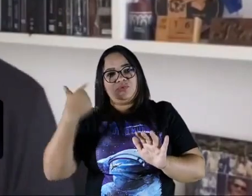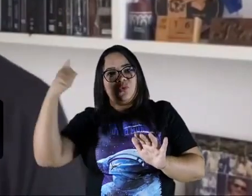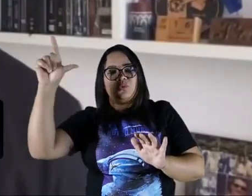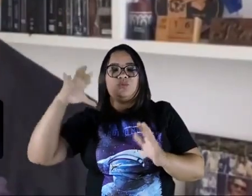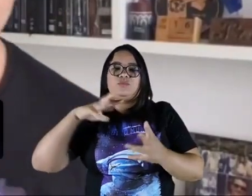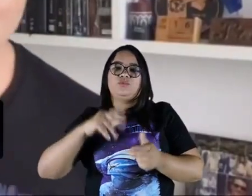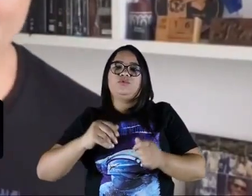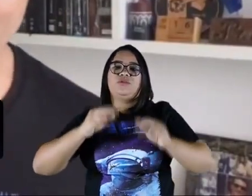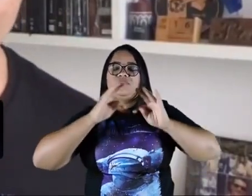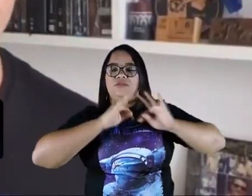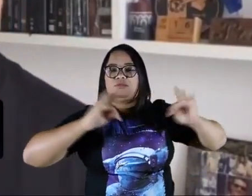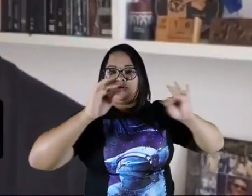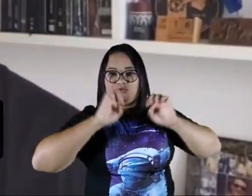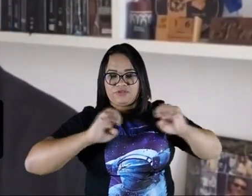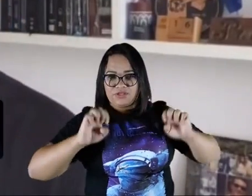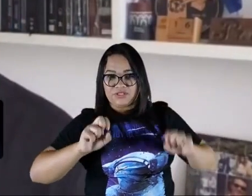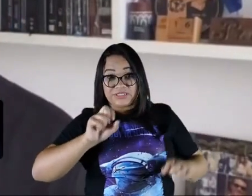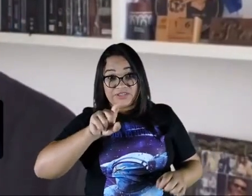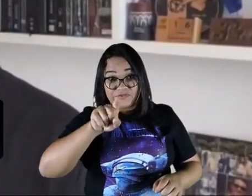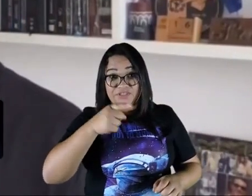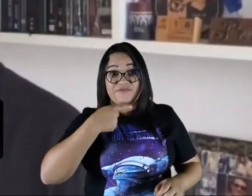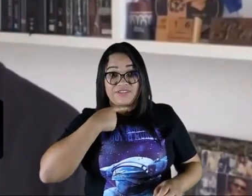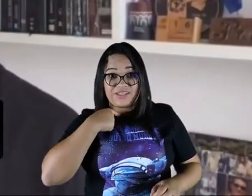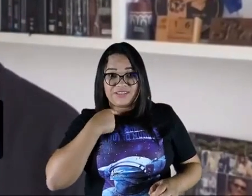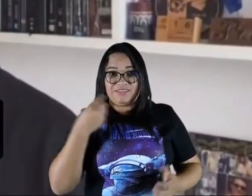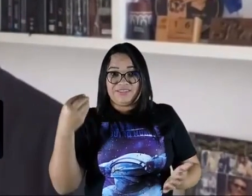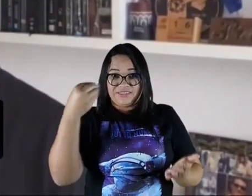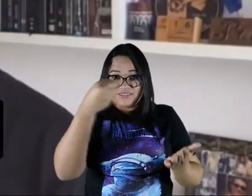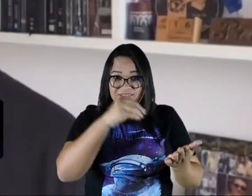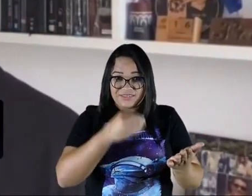evangelho. Se você quer, escreva aí.